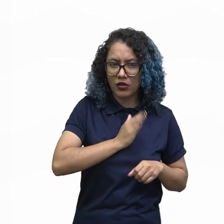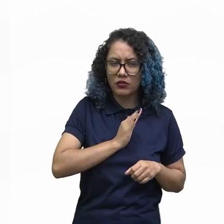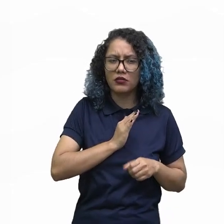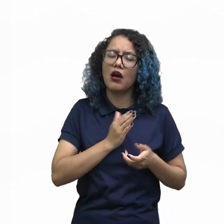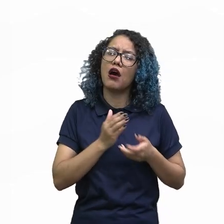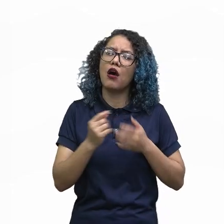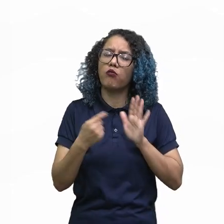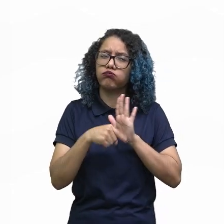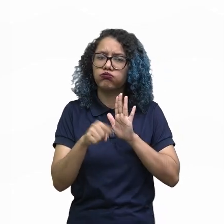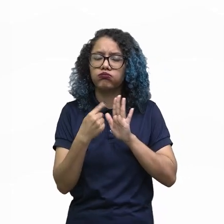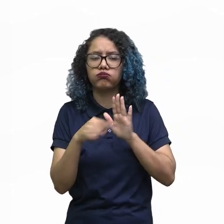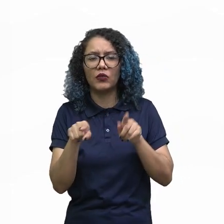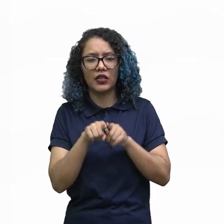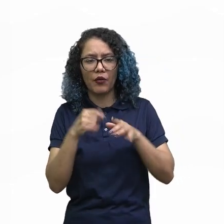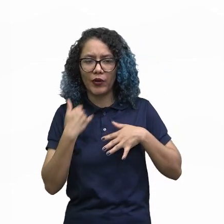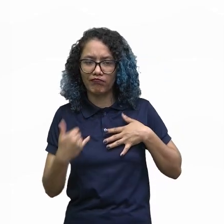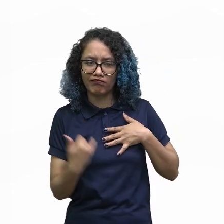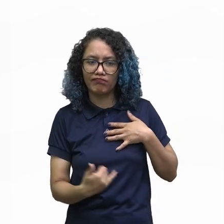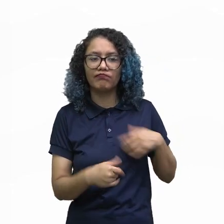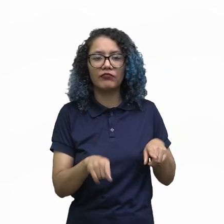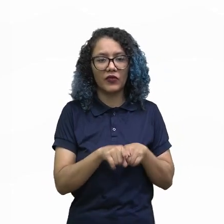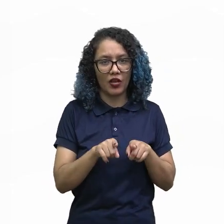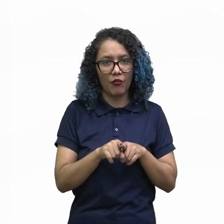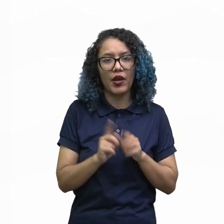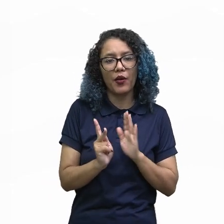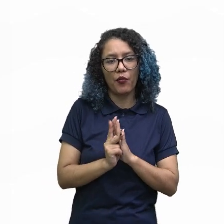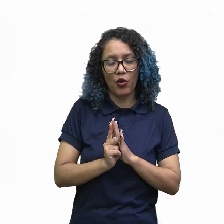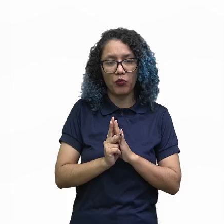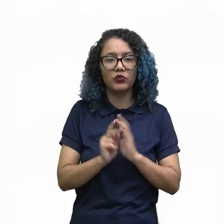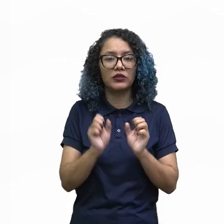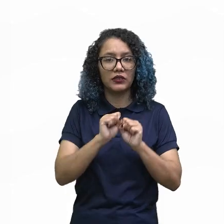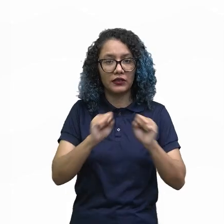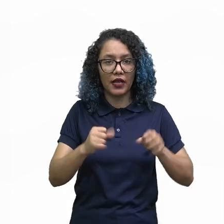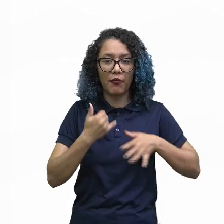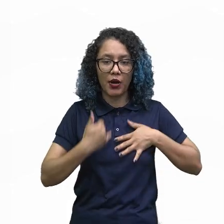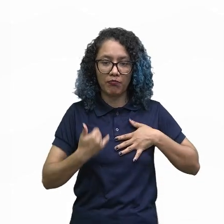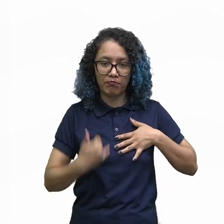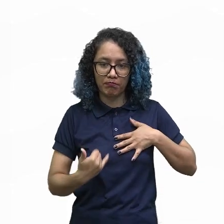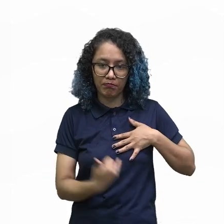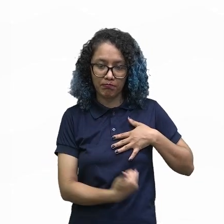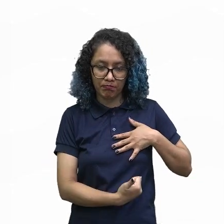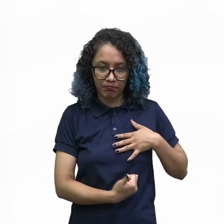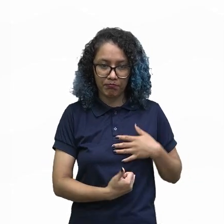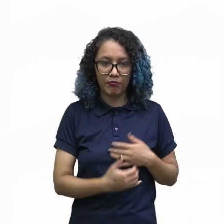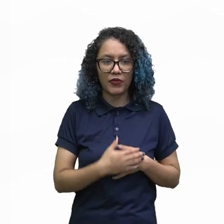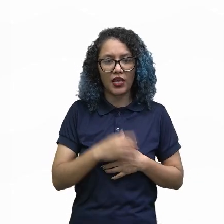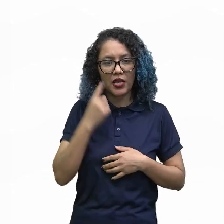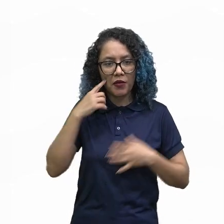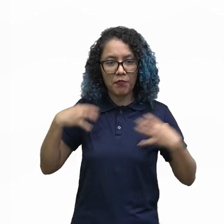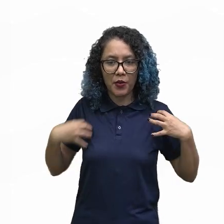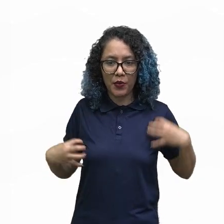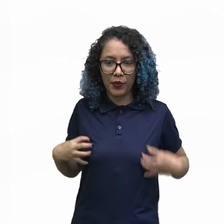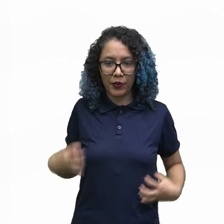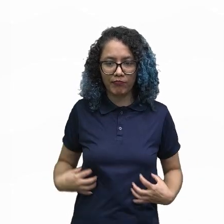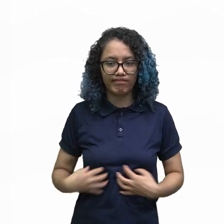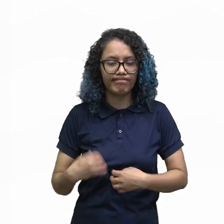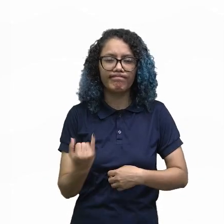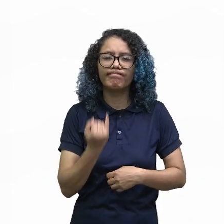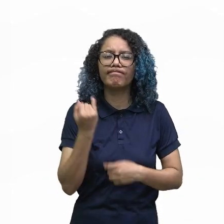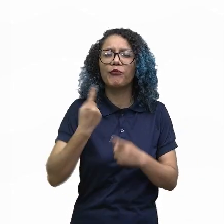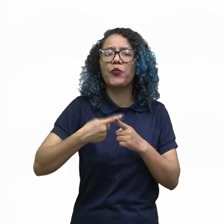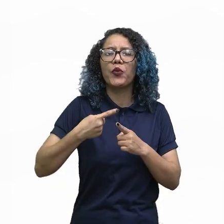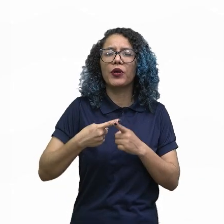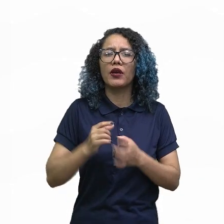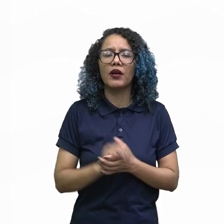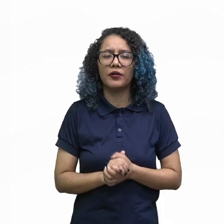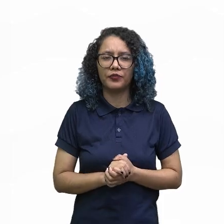esses linfonodos, eles também fazem parte do sistema linfático. E os linfonodos, eles são importantes porque eles